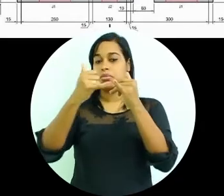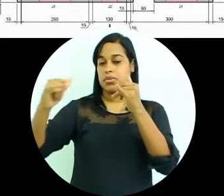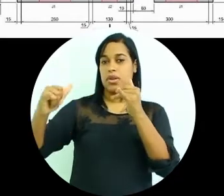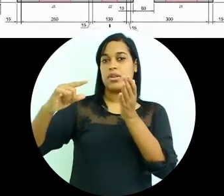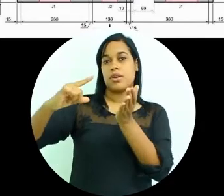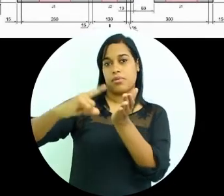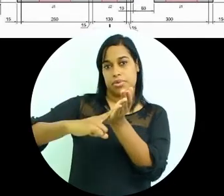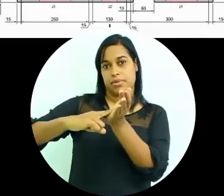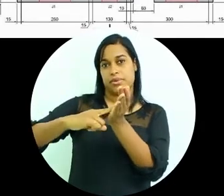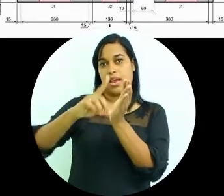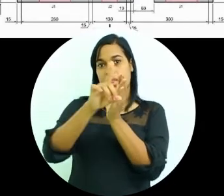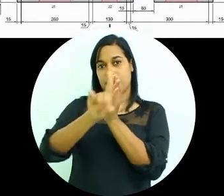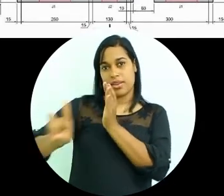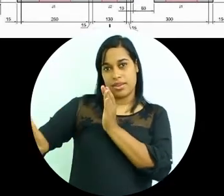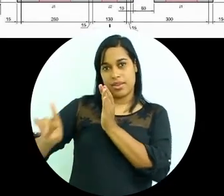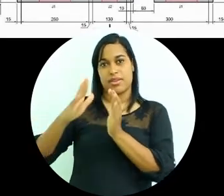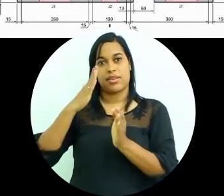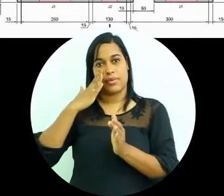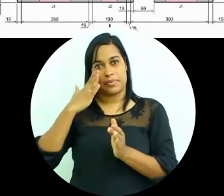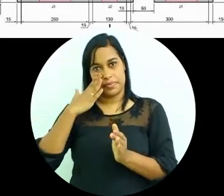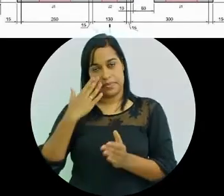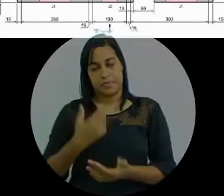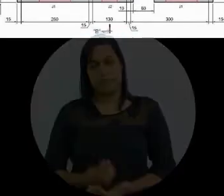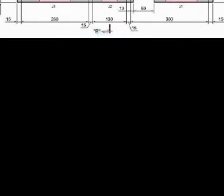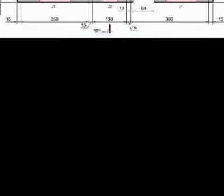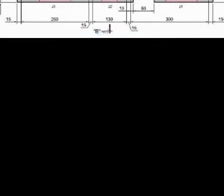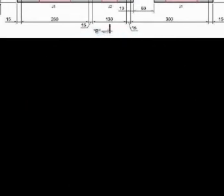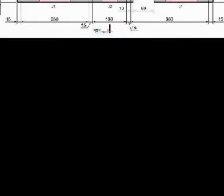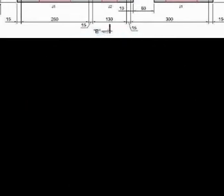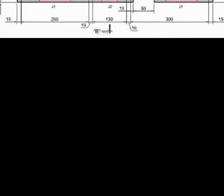clicar sobre a linha e clicar à direita.